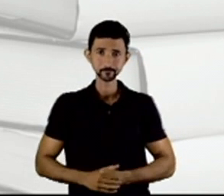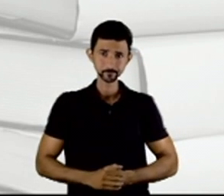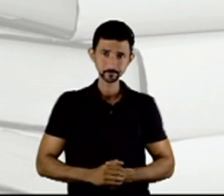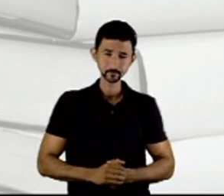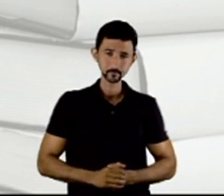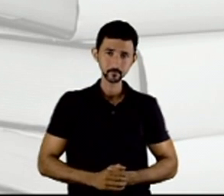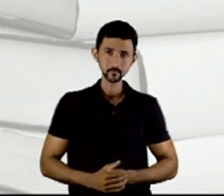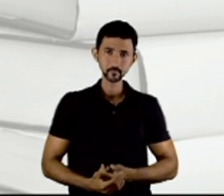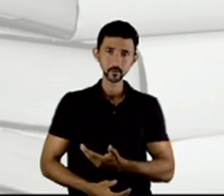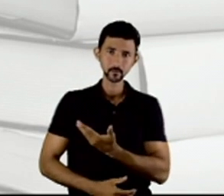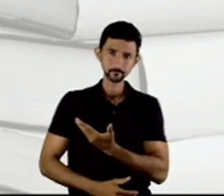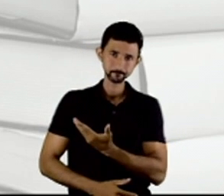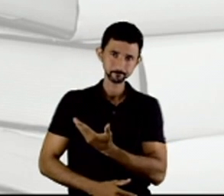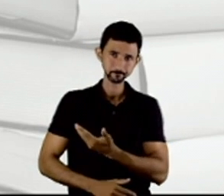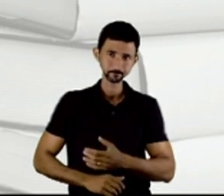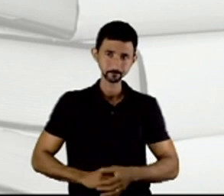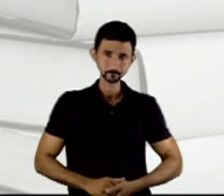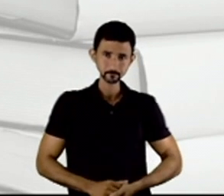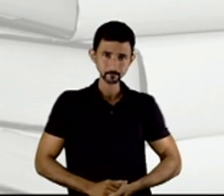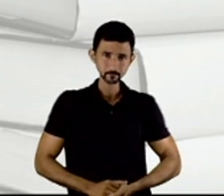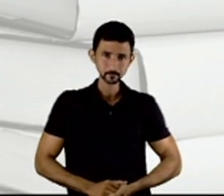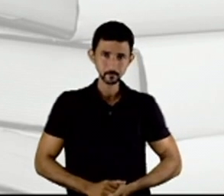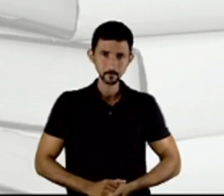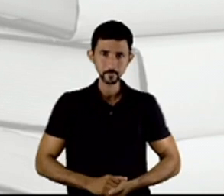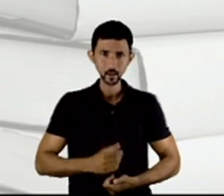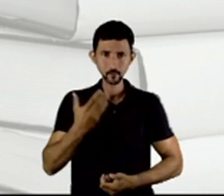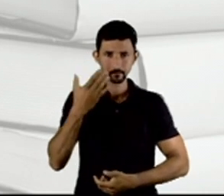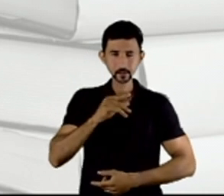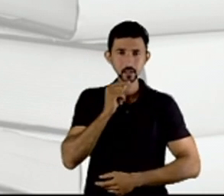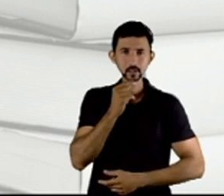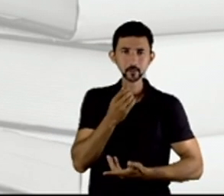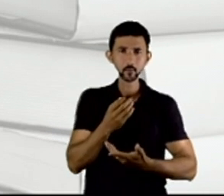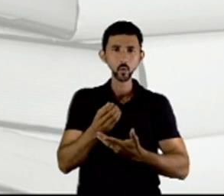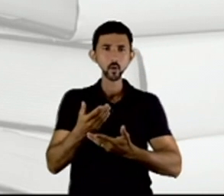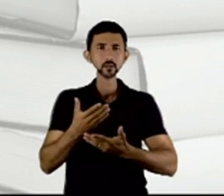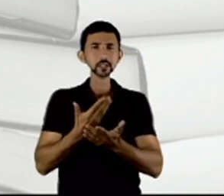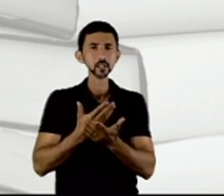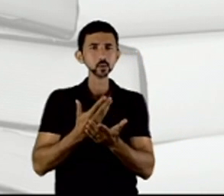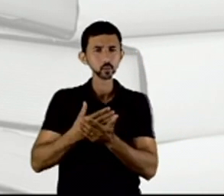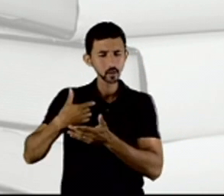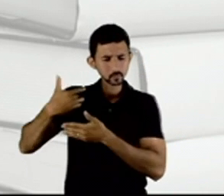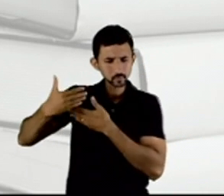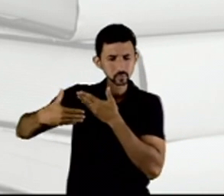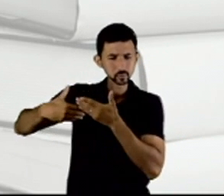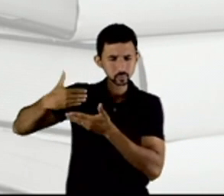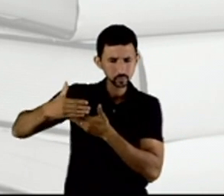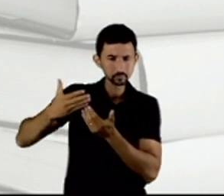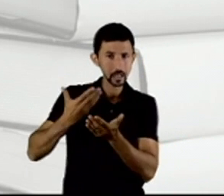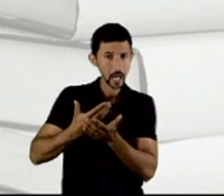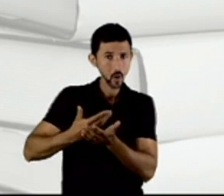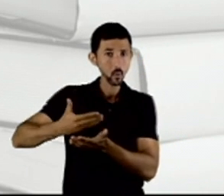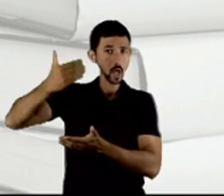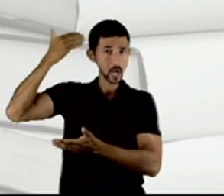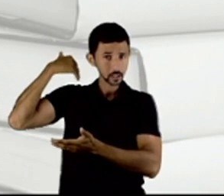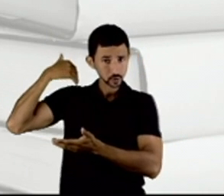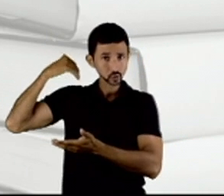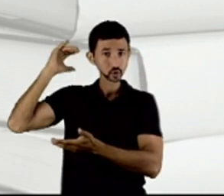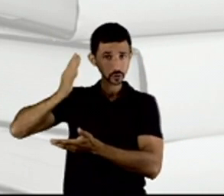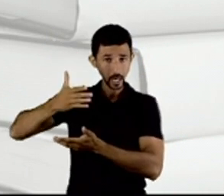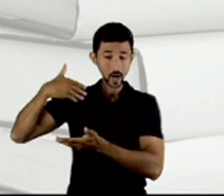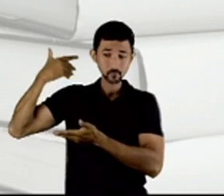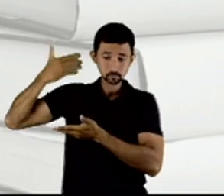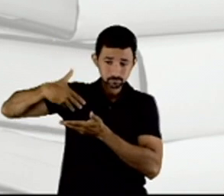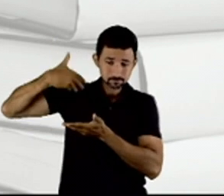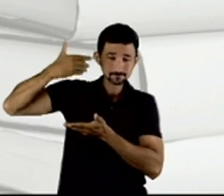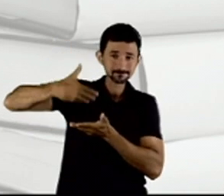uma dízima periódica. Então você verifica que essa habilidade a gente já vem trazendo de aulas anteriores, porque a gente